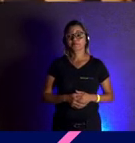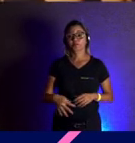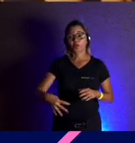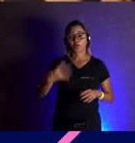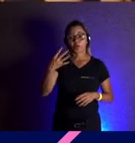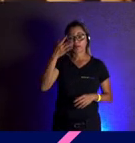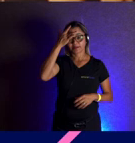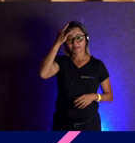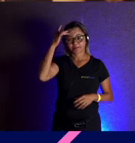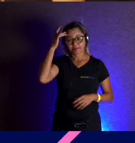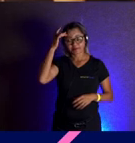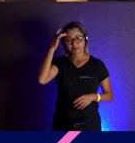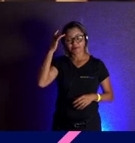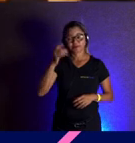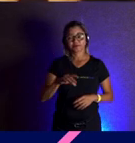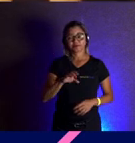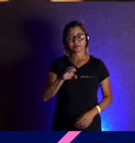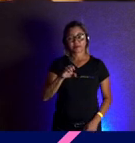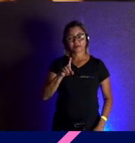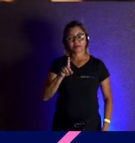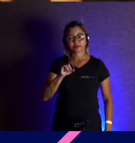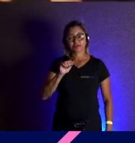Boa noite a todos.